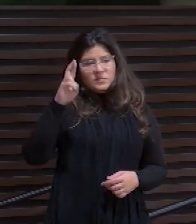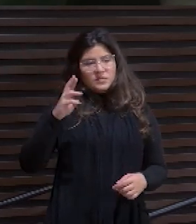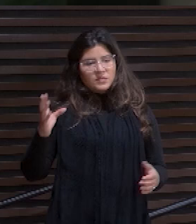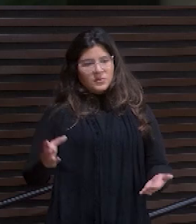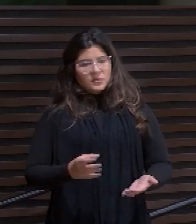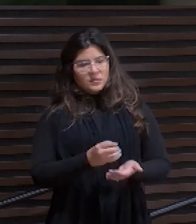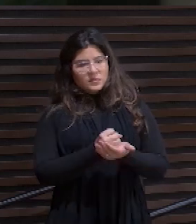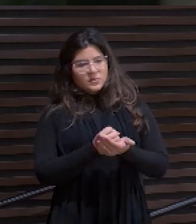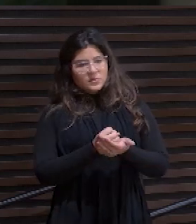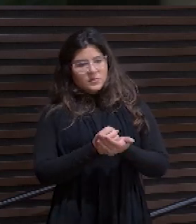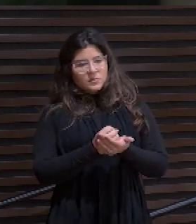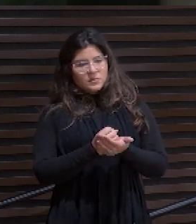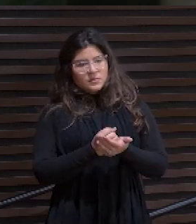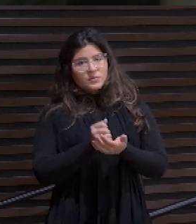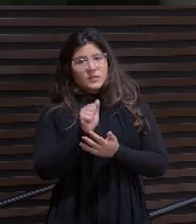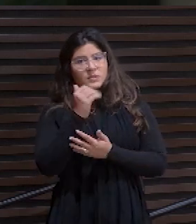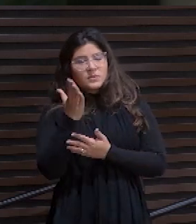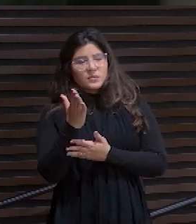o rombo do ser humano?